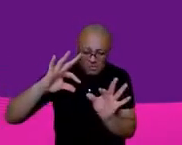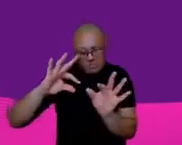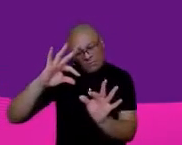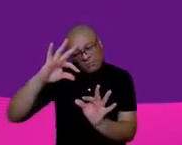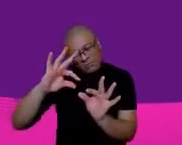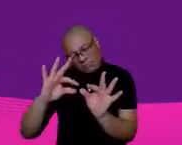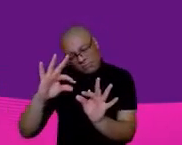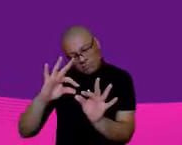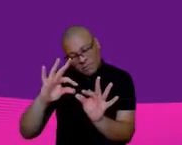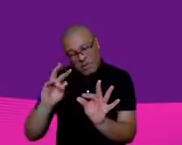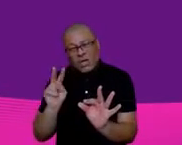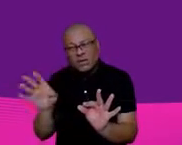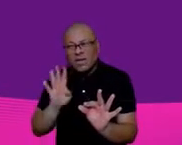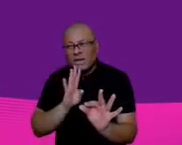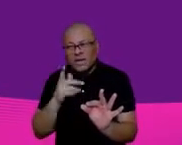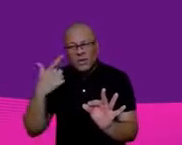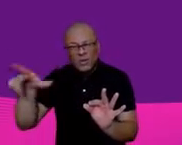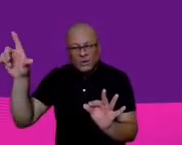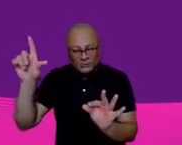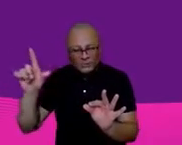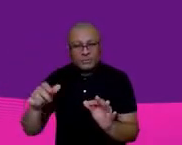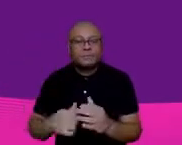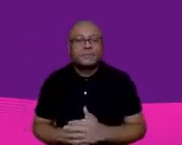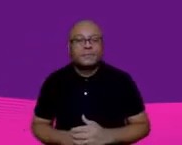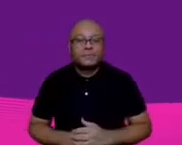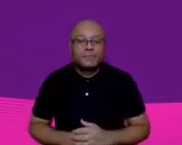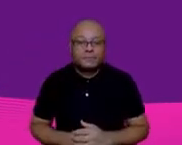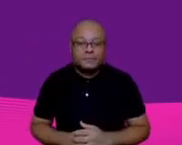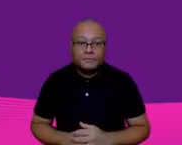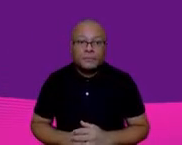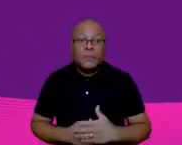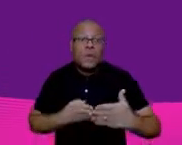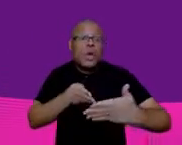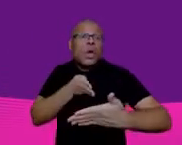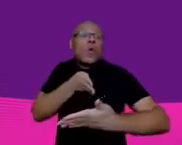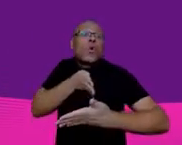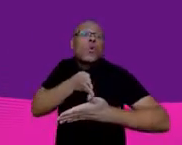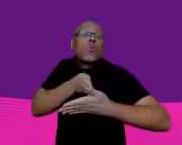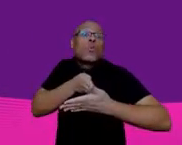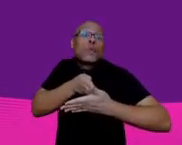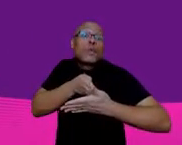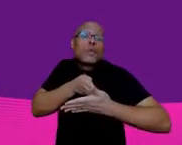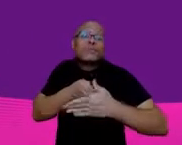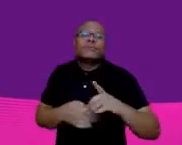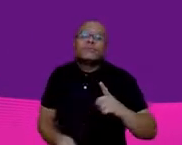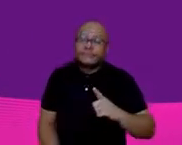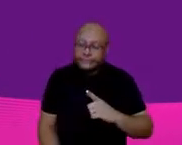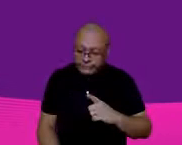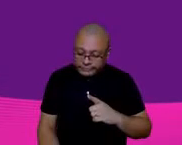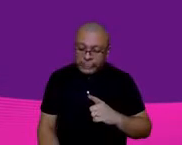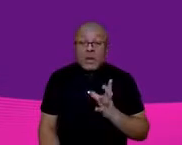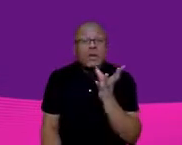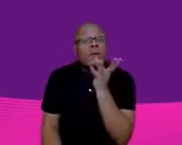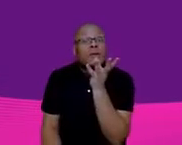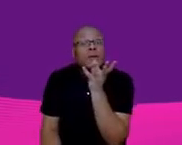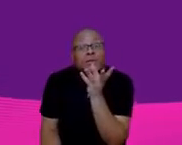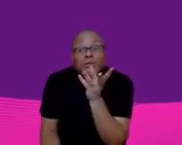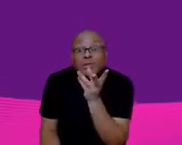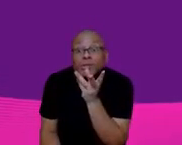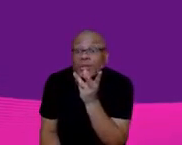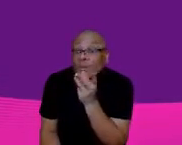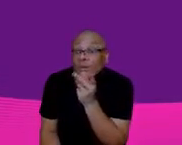já mencionei. Falando de bloqueio distal, existe a chance, além de demorar para fazer, existe a chance do